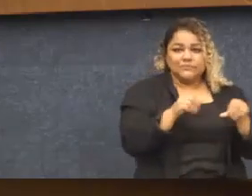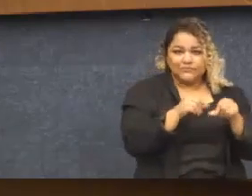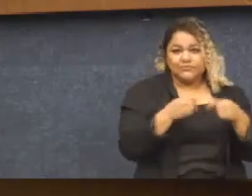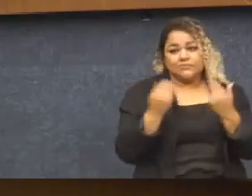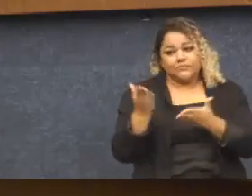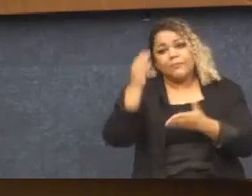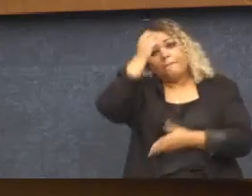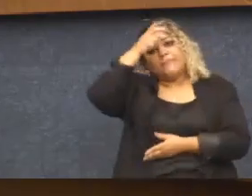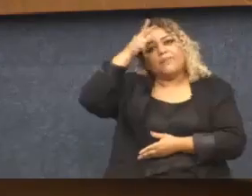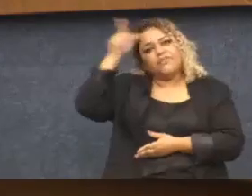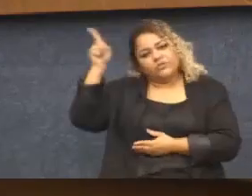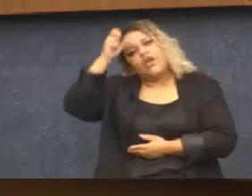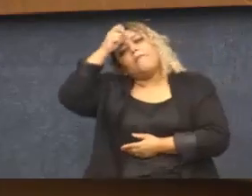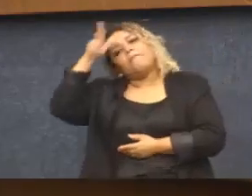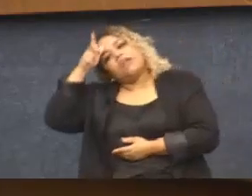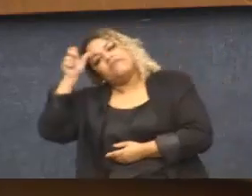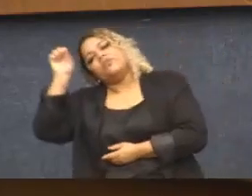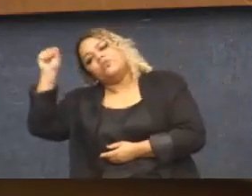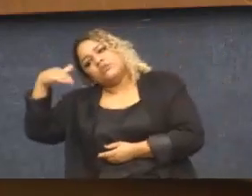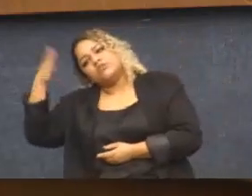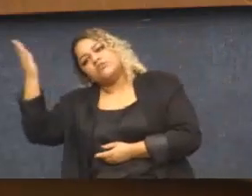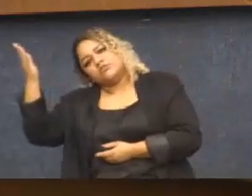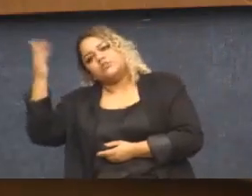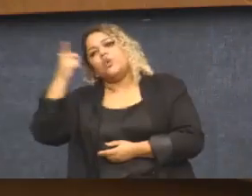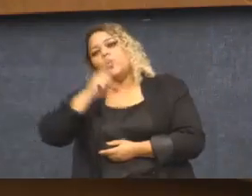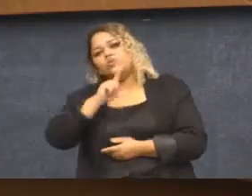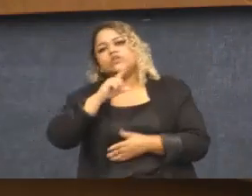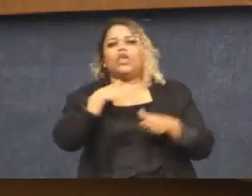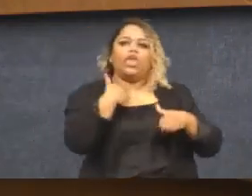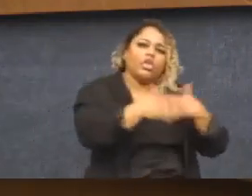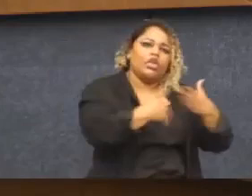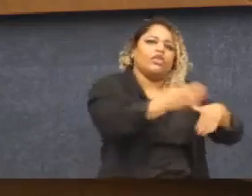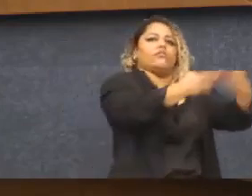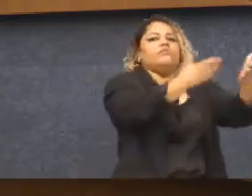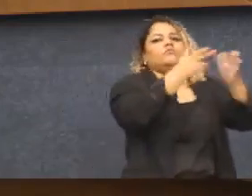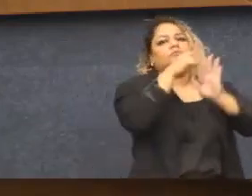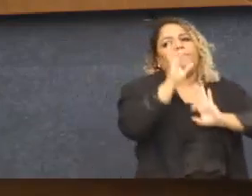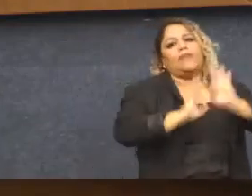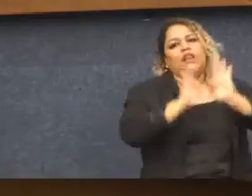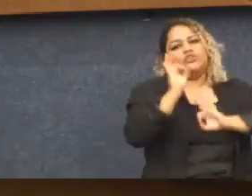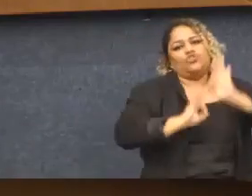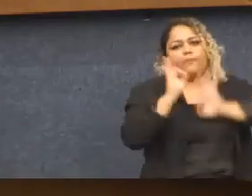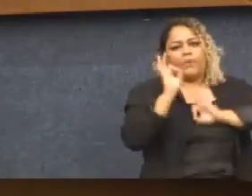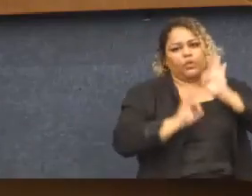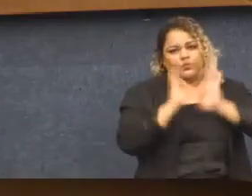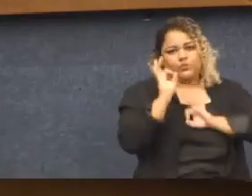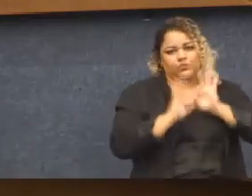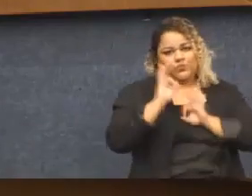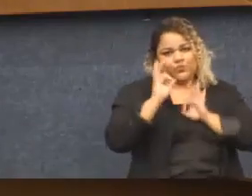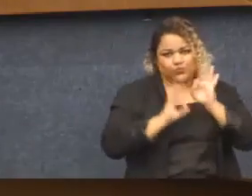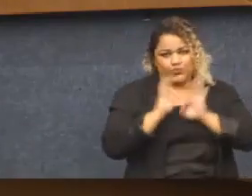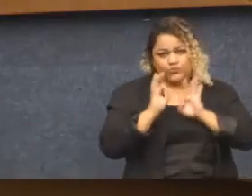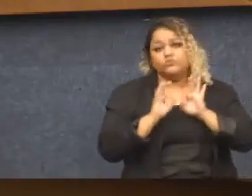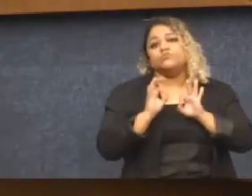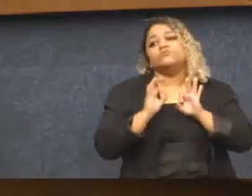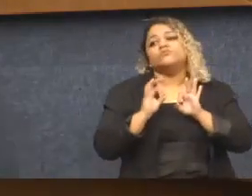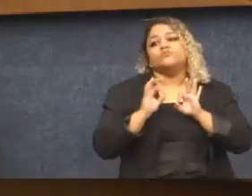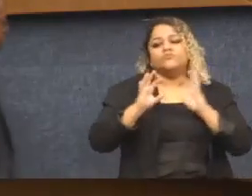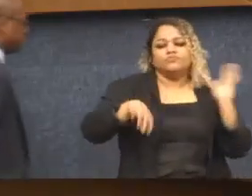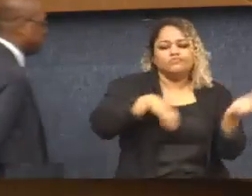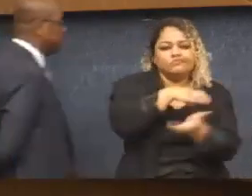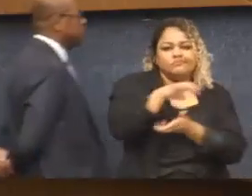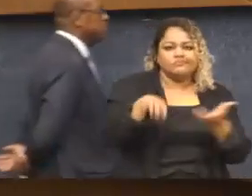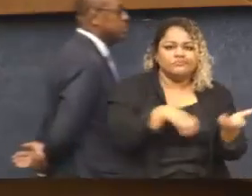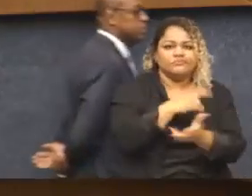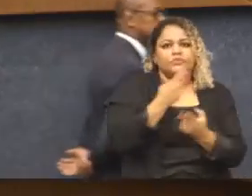Belo Horizonte, para aí sim a Prefeitura de Belo Horizonte, então, seguir adiante com o seu planejamento com relação à reurbanização